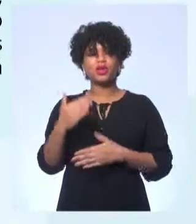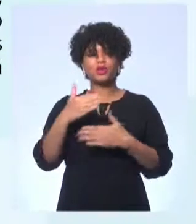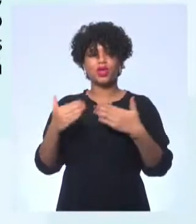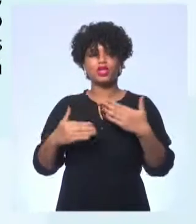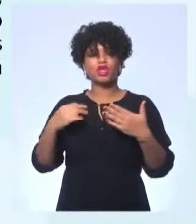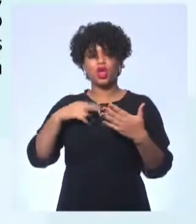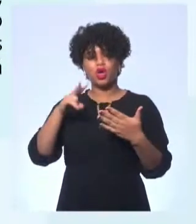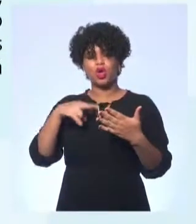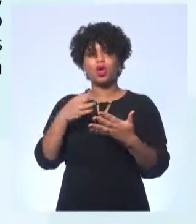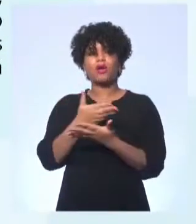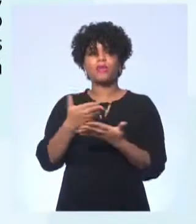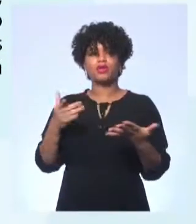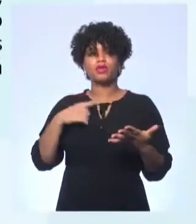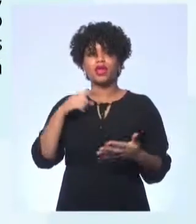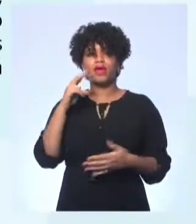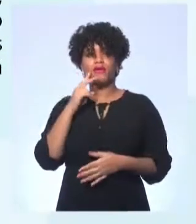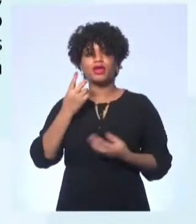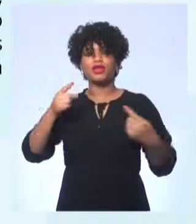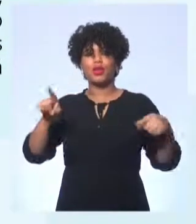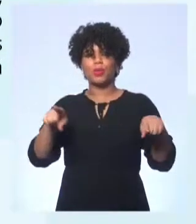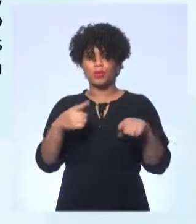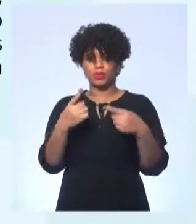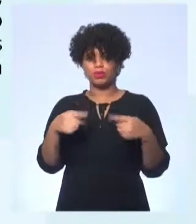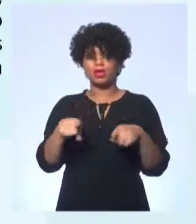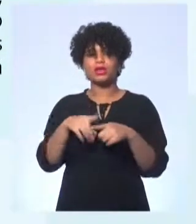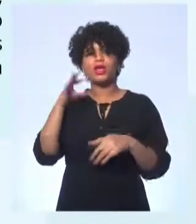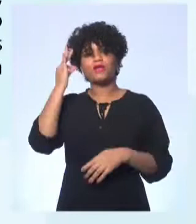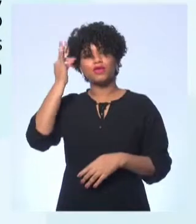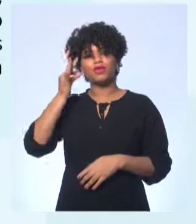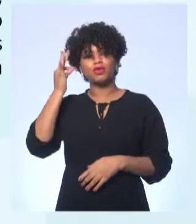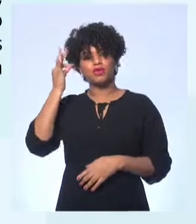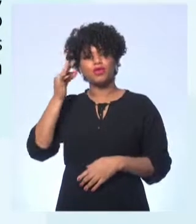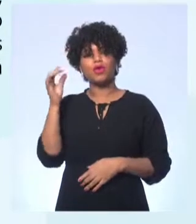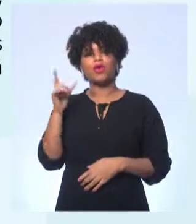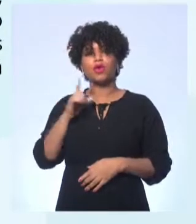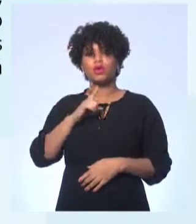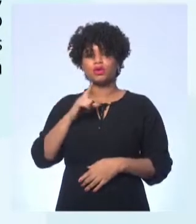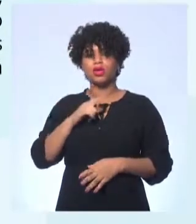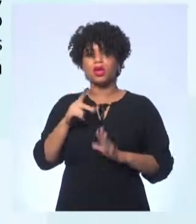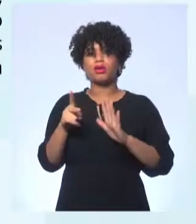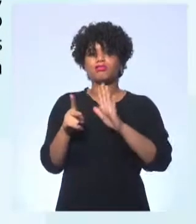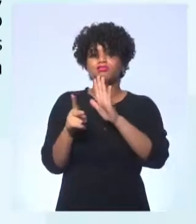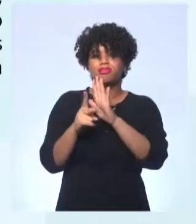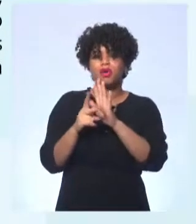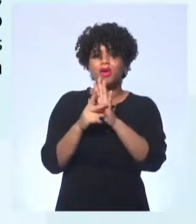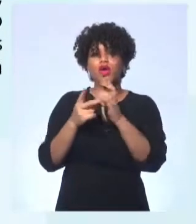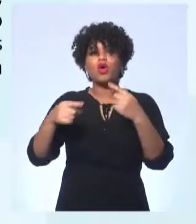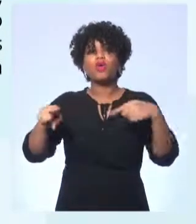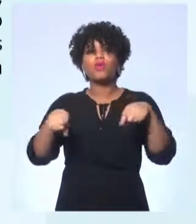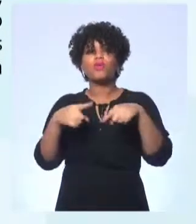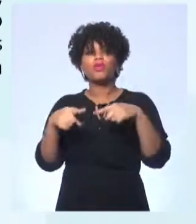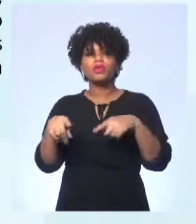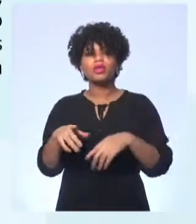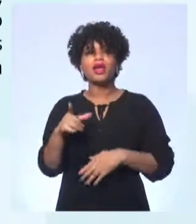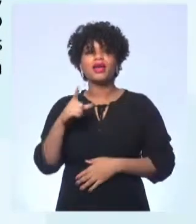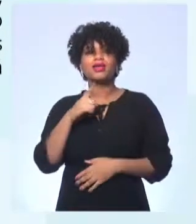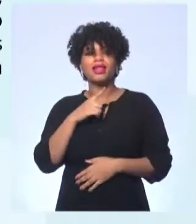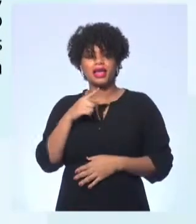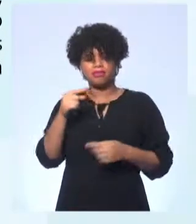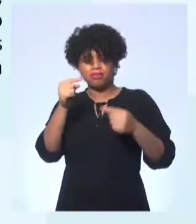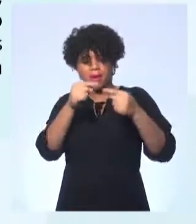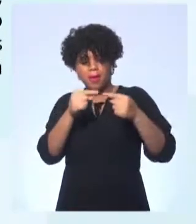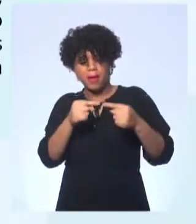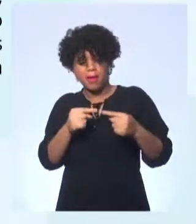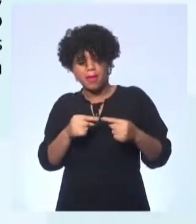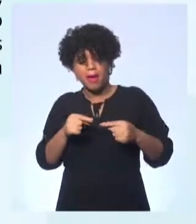ler para vocês. Música e filosofia. De acordo com José Miguel Wisnik, o fenômeno musical envolve o som que possui como atributos